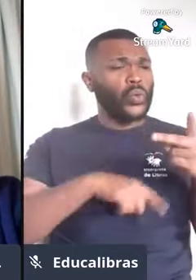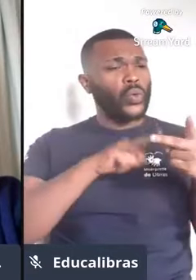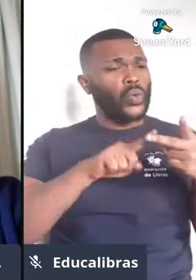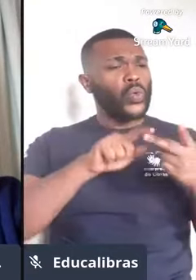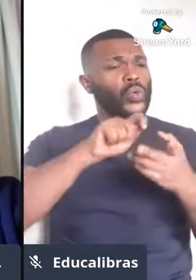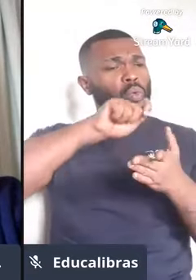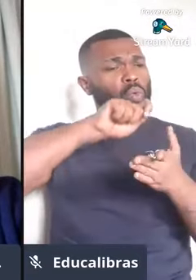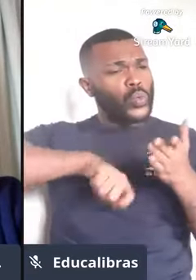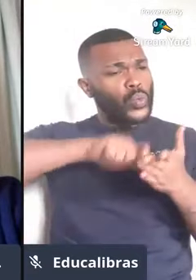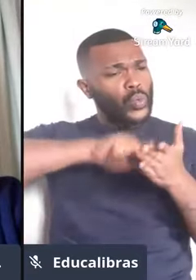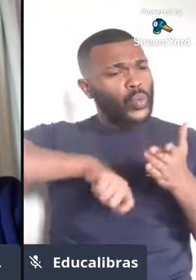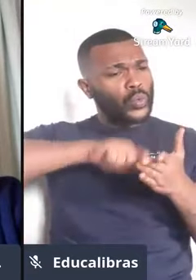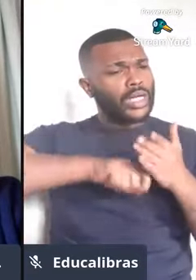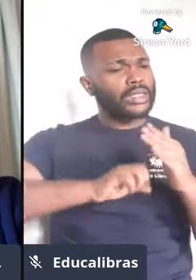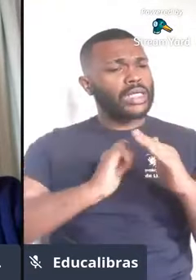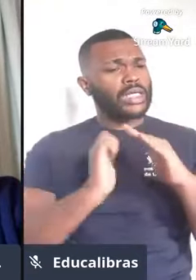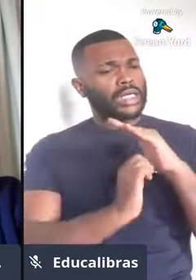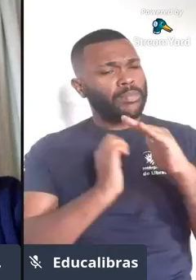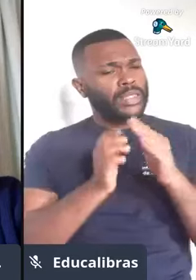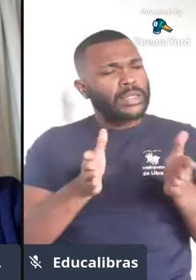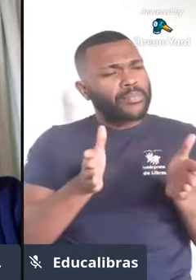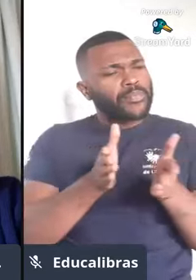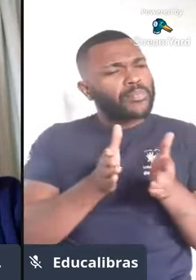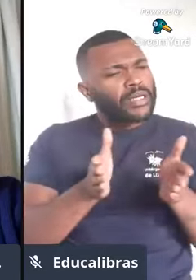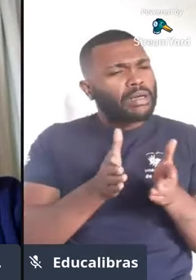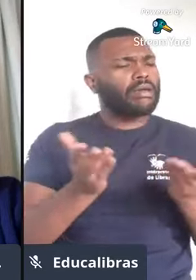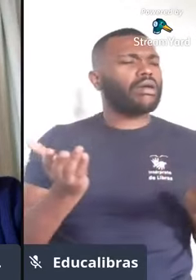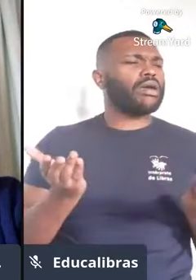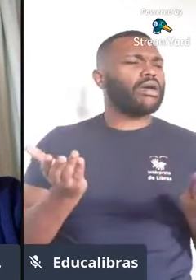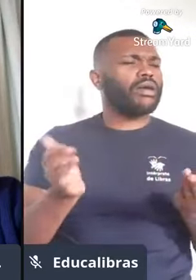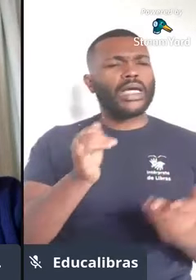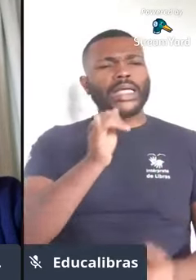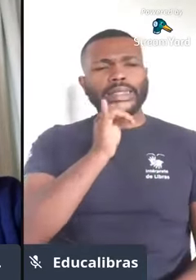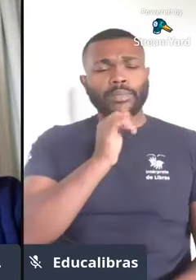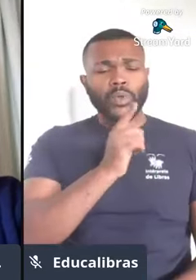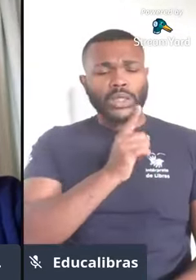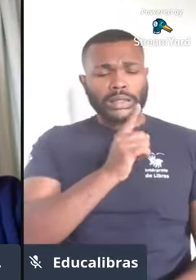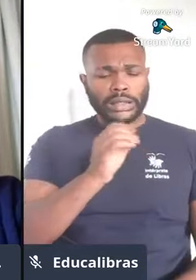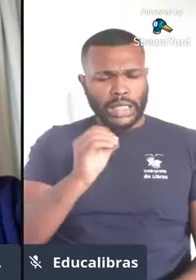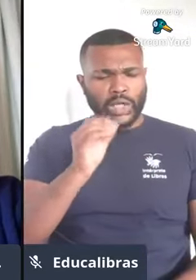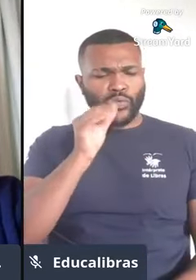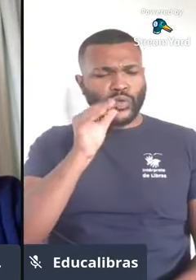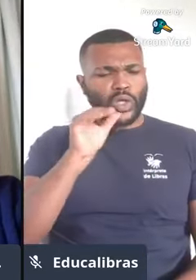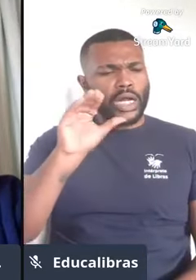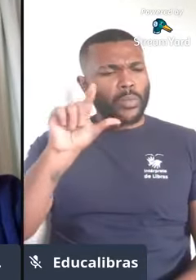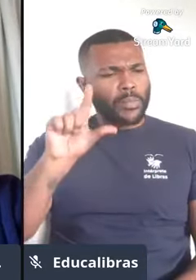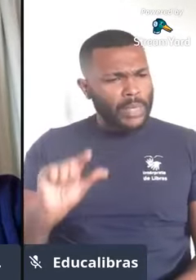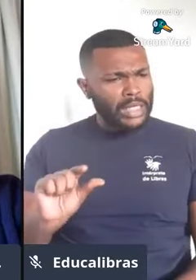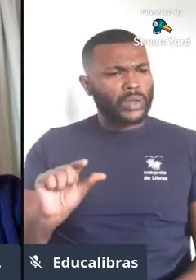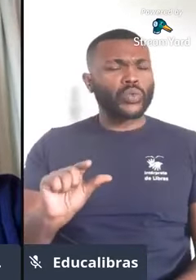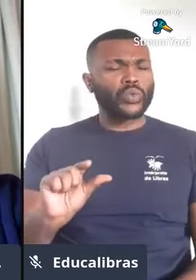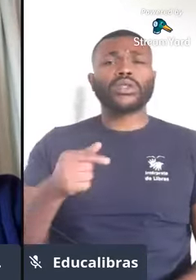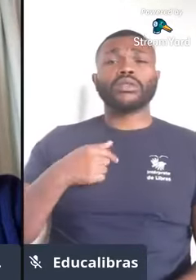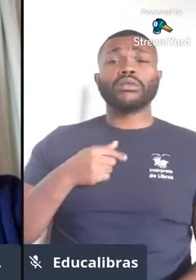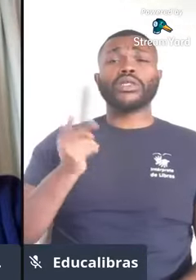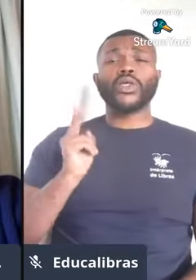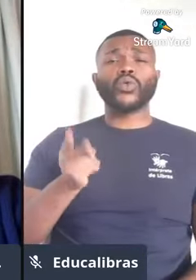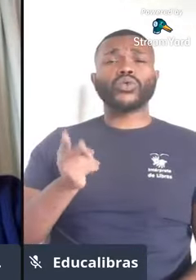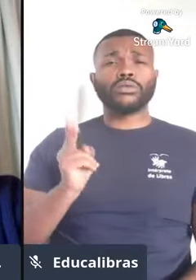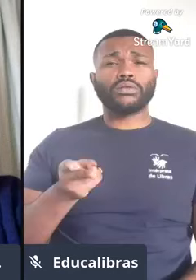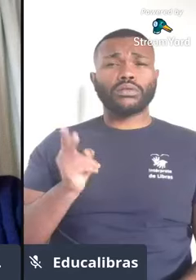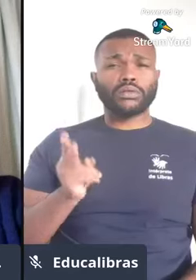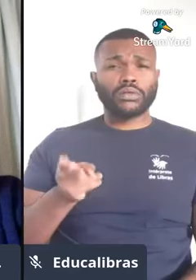contratação por pequenas empresas, mesmo aquelas com menos de 100 empregados. Eu tenho sempre me colocado, eu sou muito